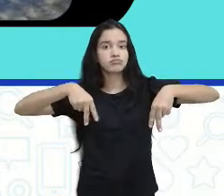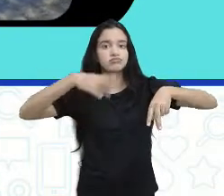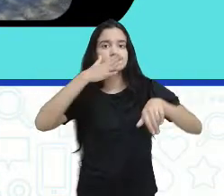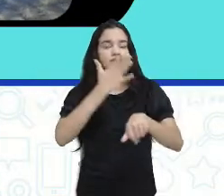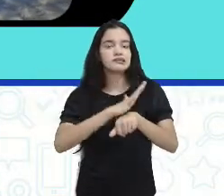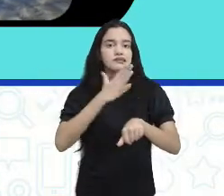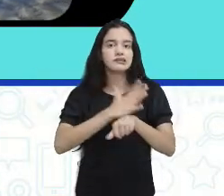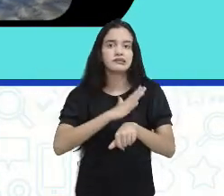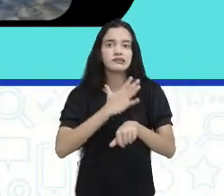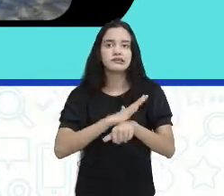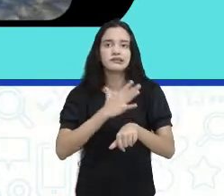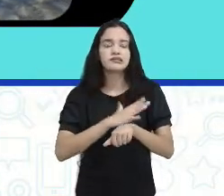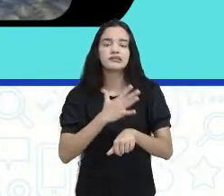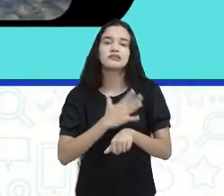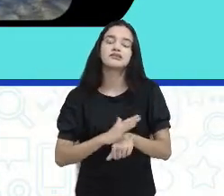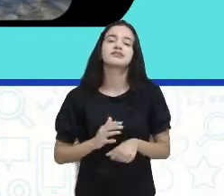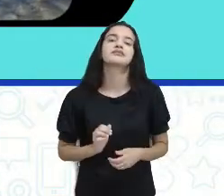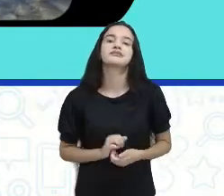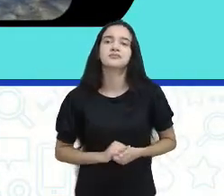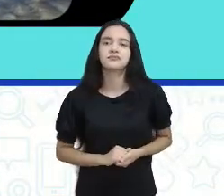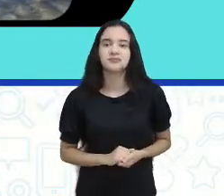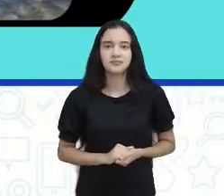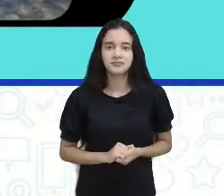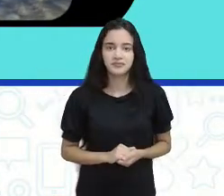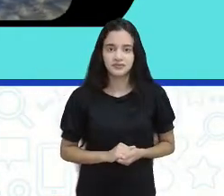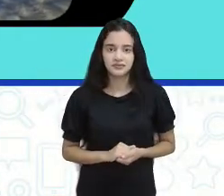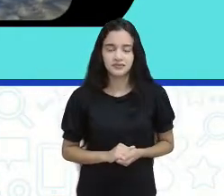eles vão perder no mínimo os 2 clipes.